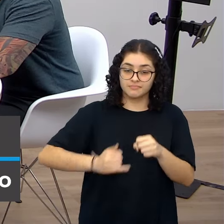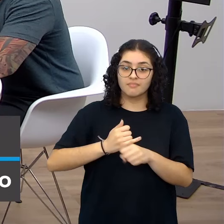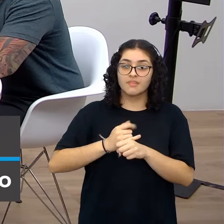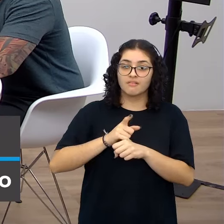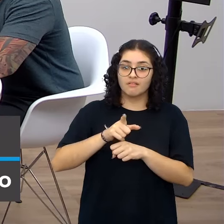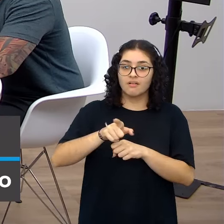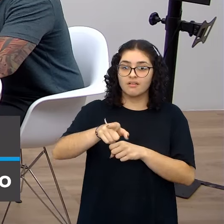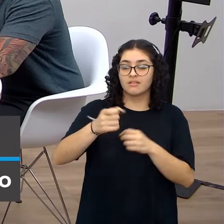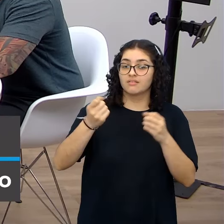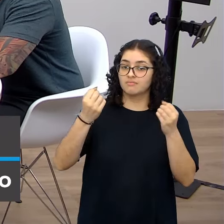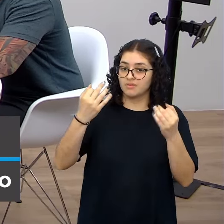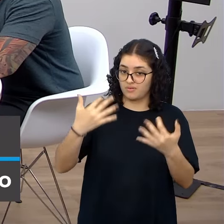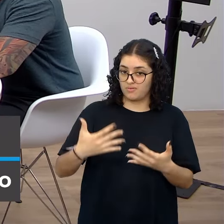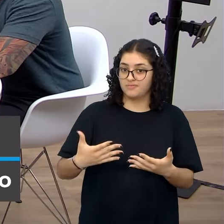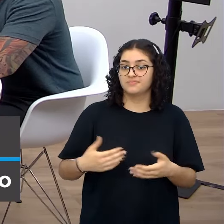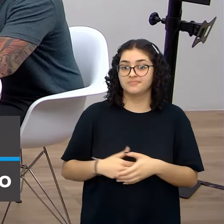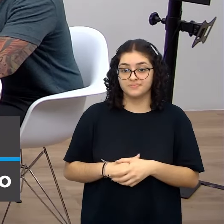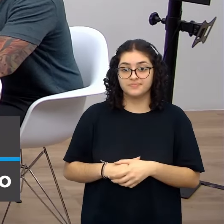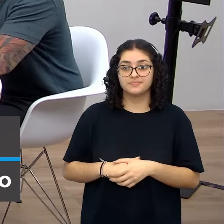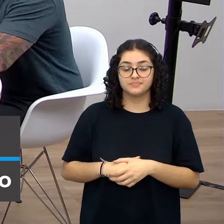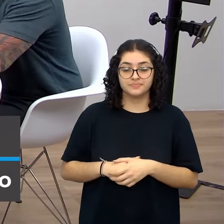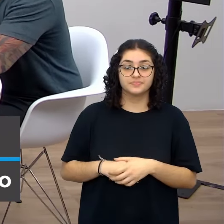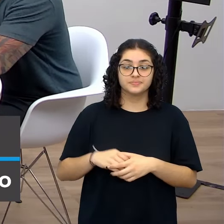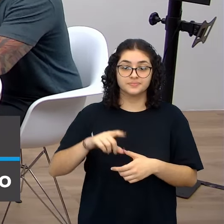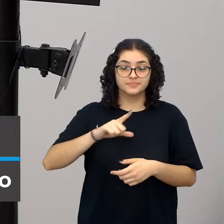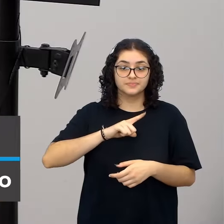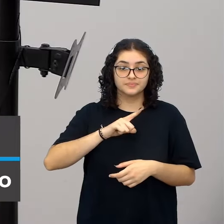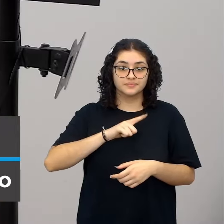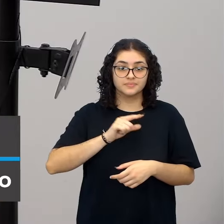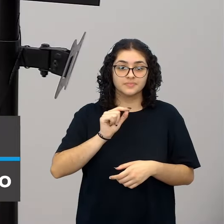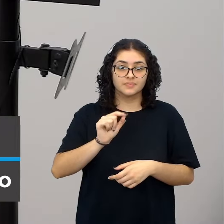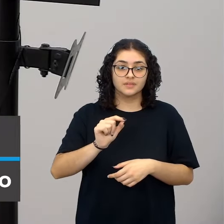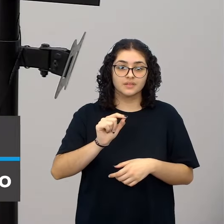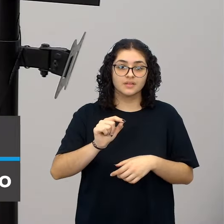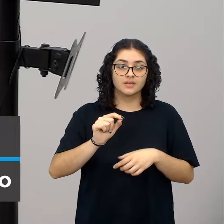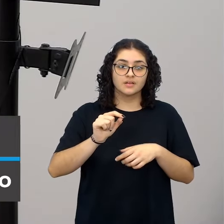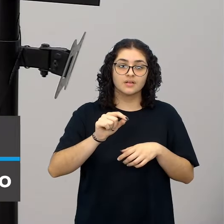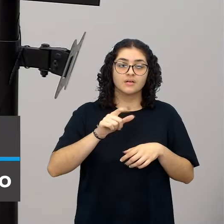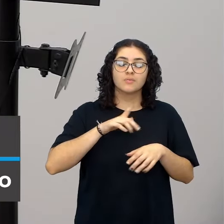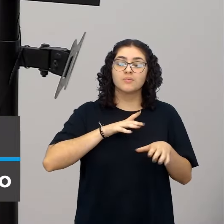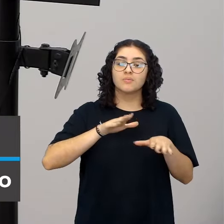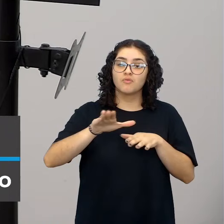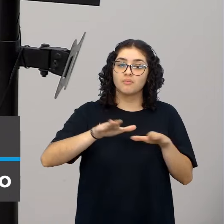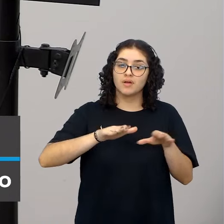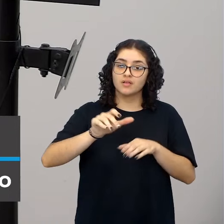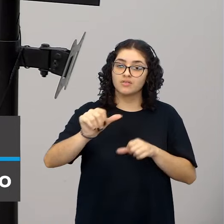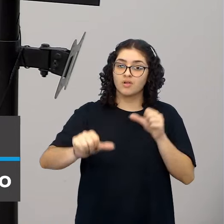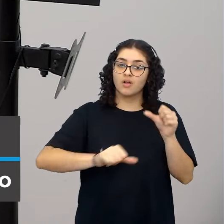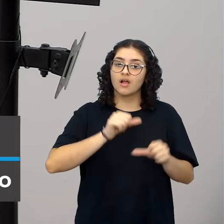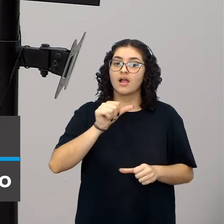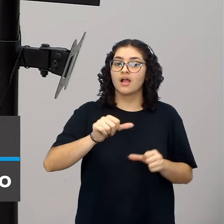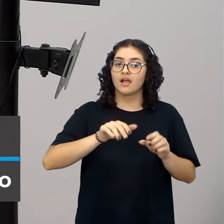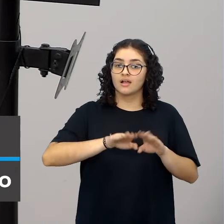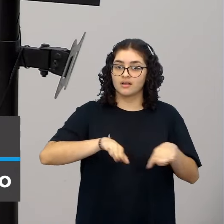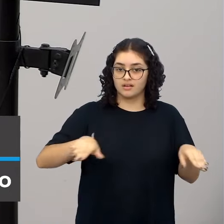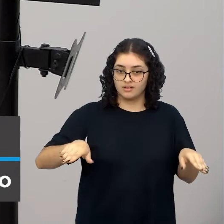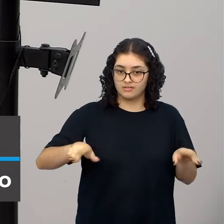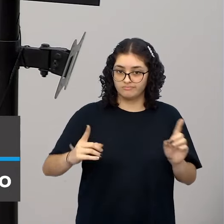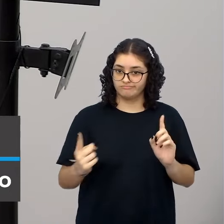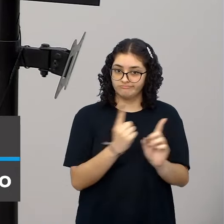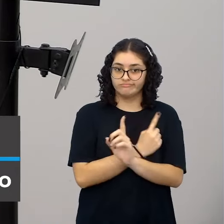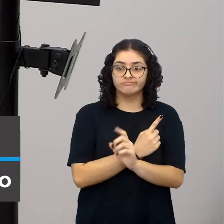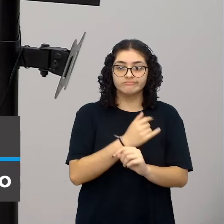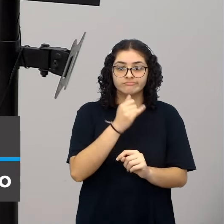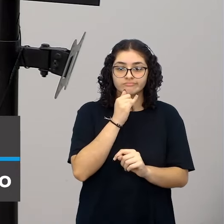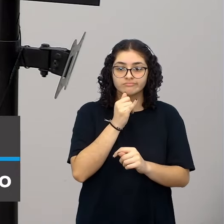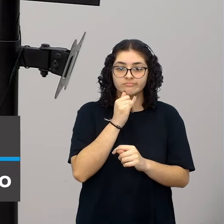trazendo neste momento, né? Eu acho que até um movimento de suma importância, um movimento inverso para a criança, que se a gente for... Eu tenho um